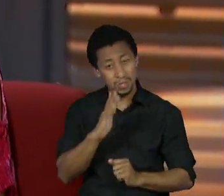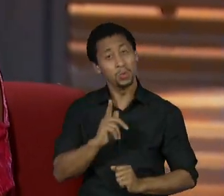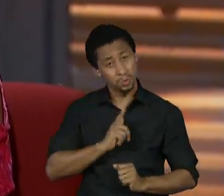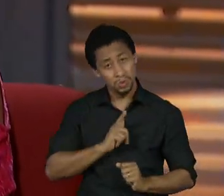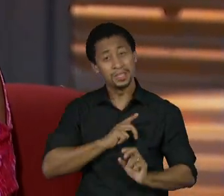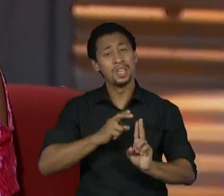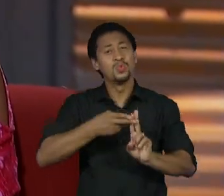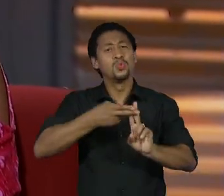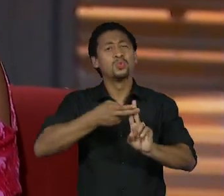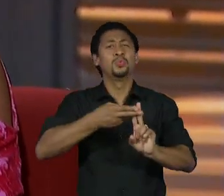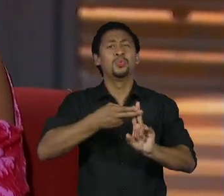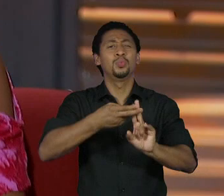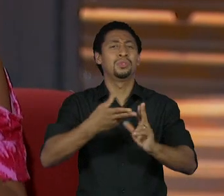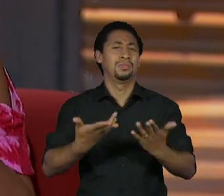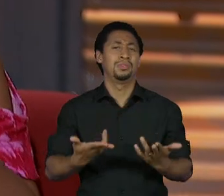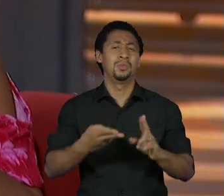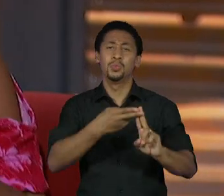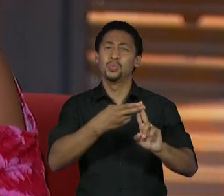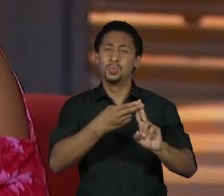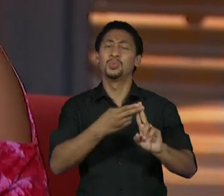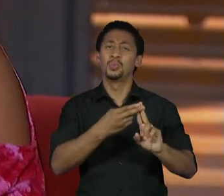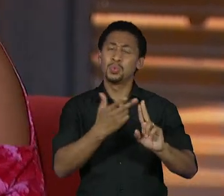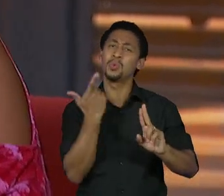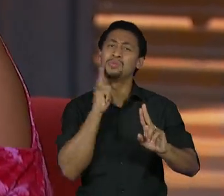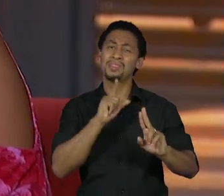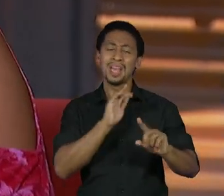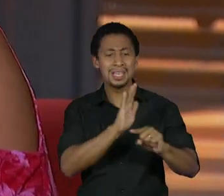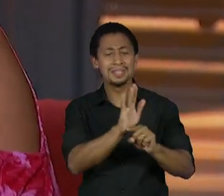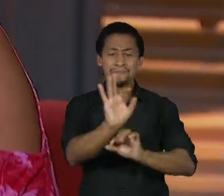tinha a condição de fazer um processo de